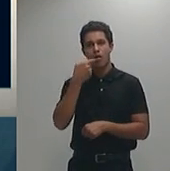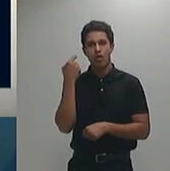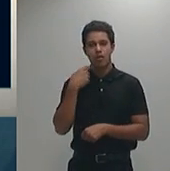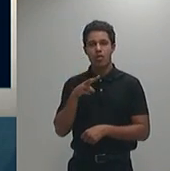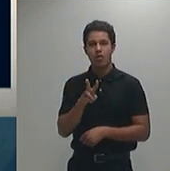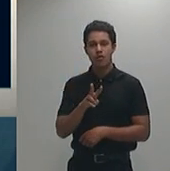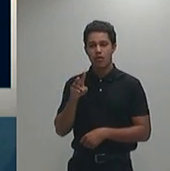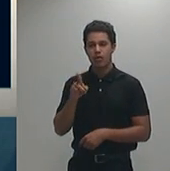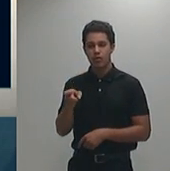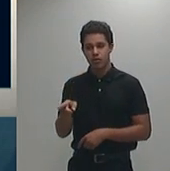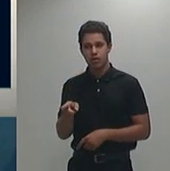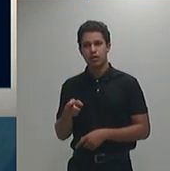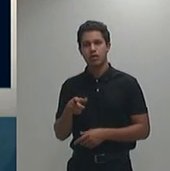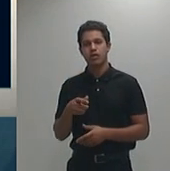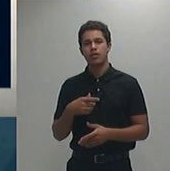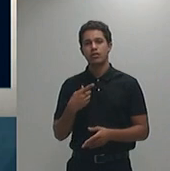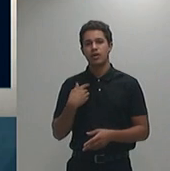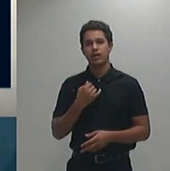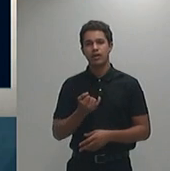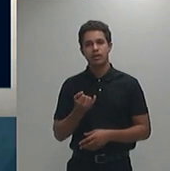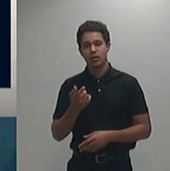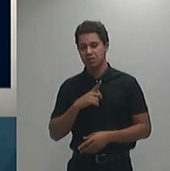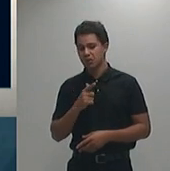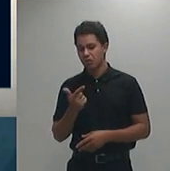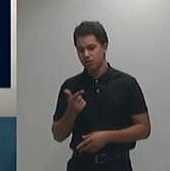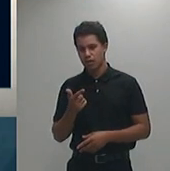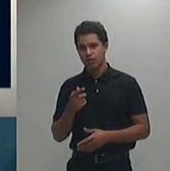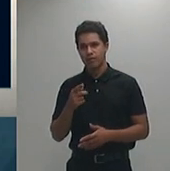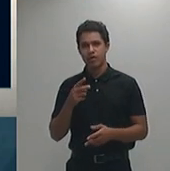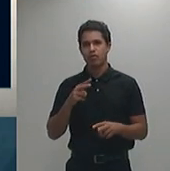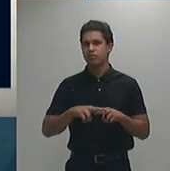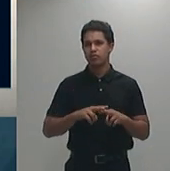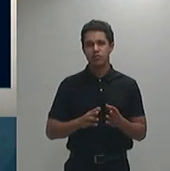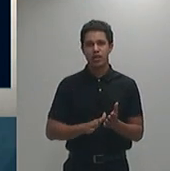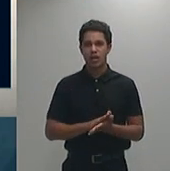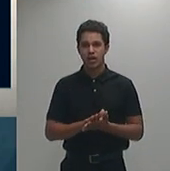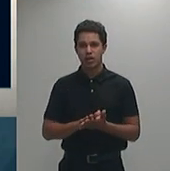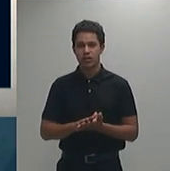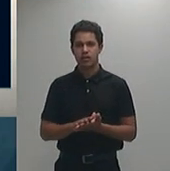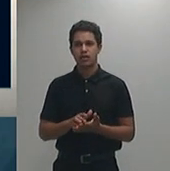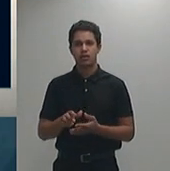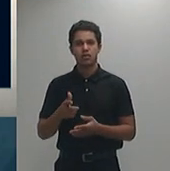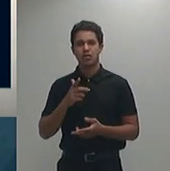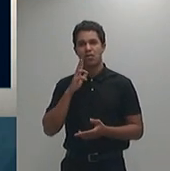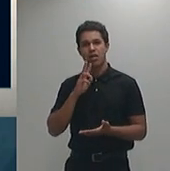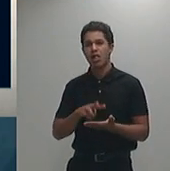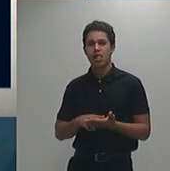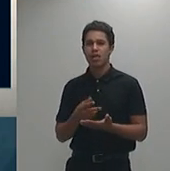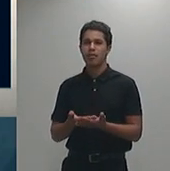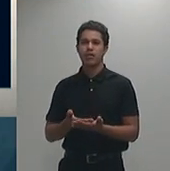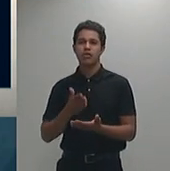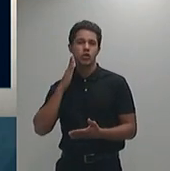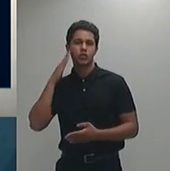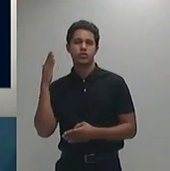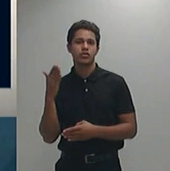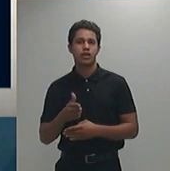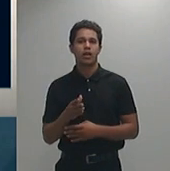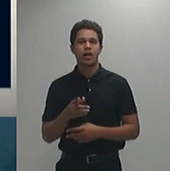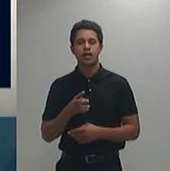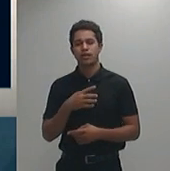na hipótese em que não houve condenação não seria uma interpretação teratológica ou diretamente